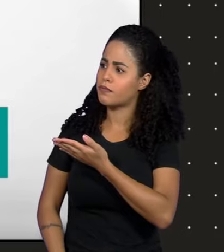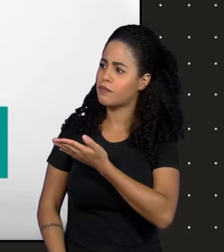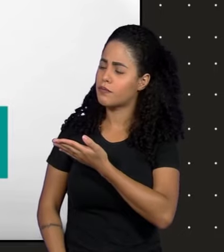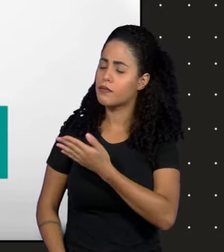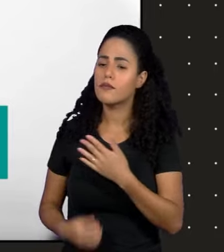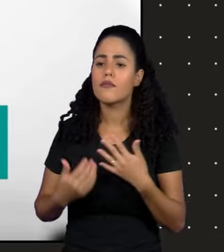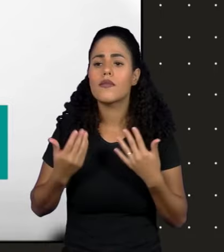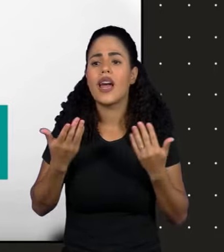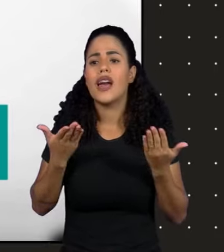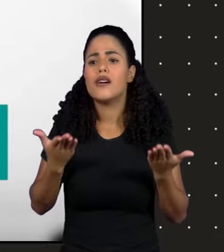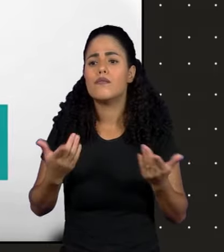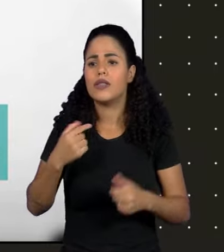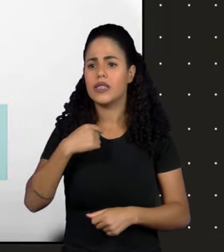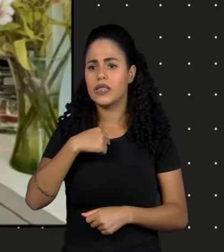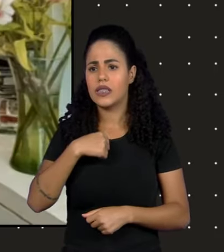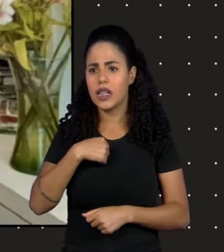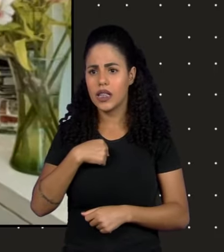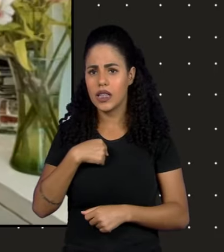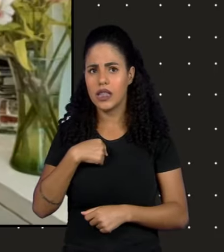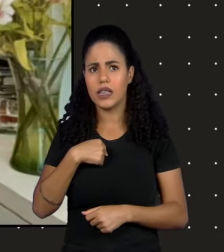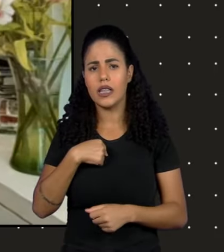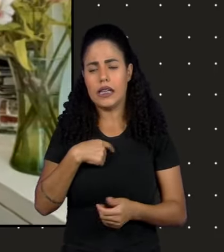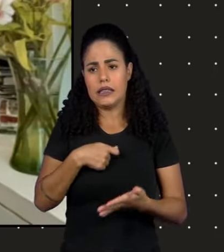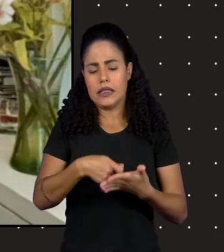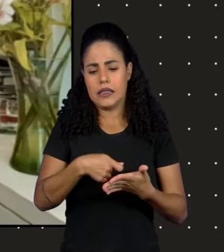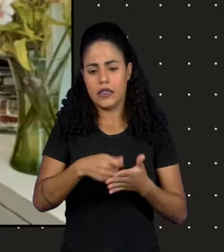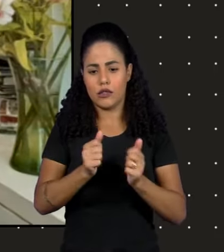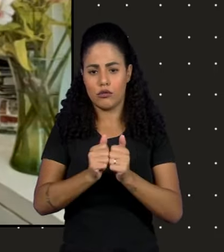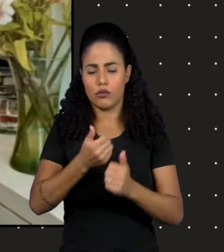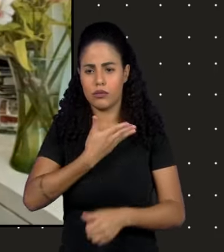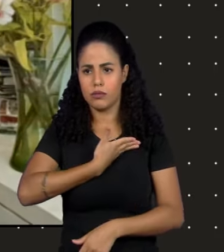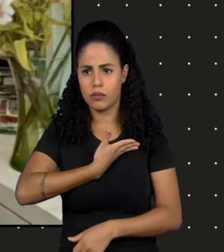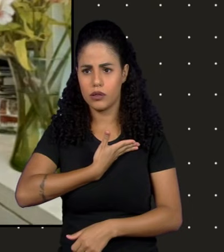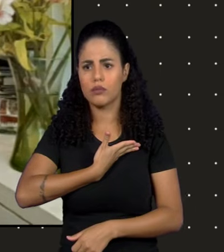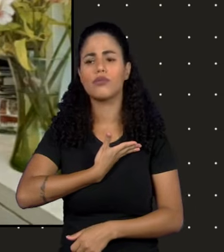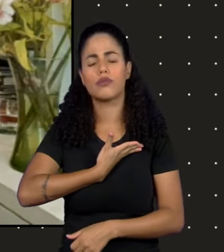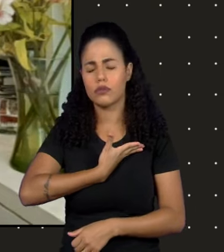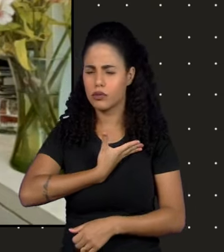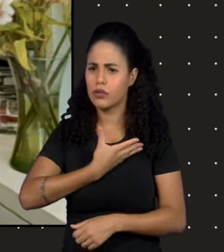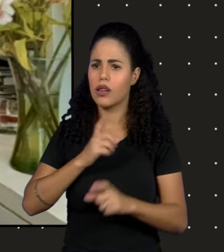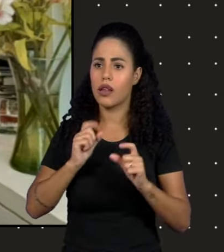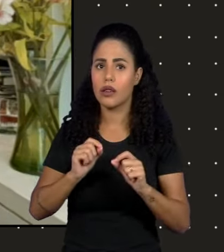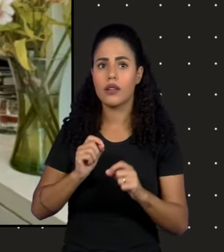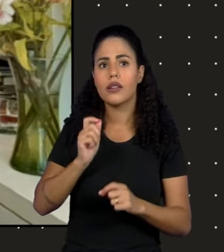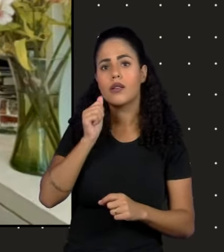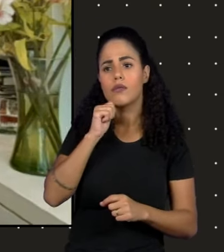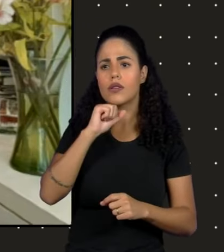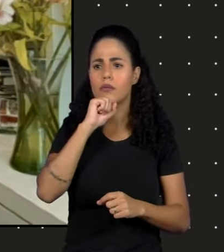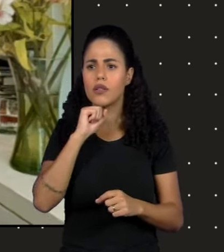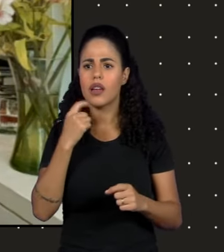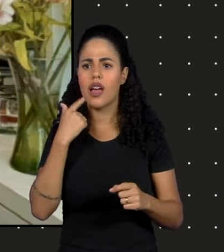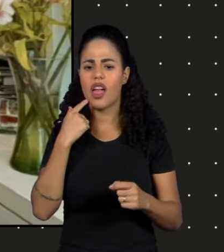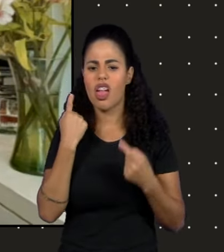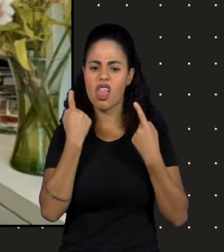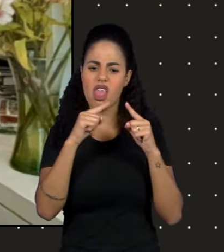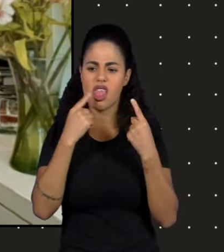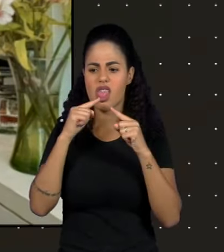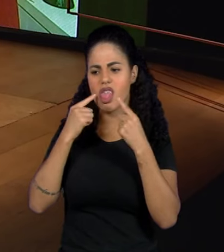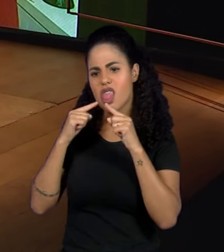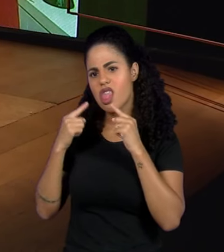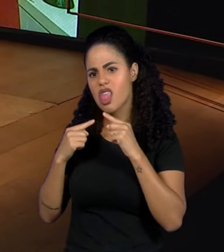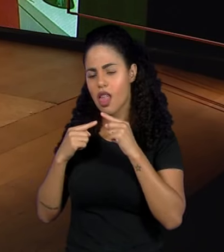Mas aí eu tive que brigar com o comandante da minha companhia, que ele chamou minha mãe para se queixar de mim, do meu